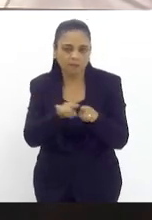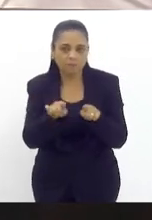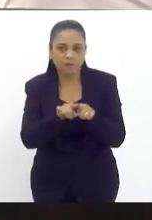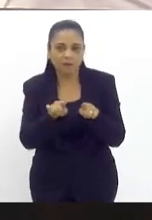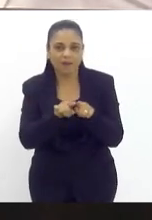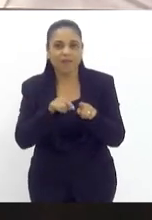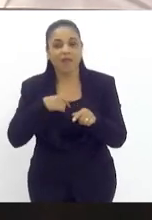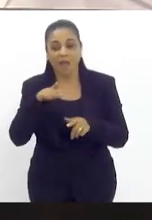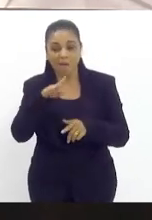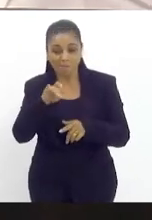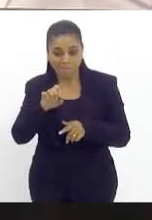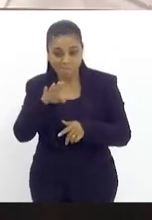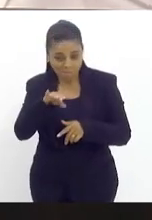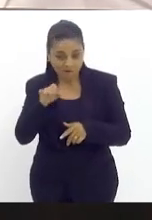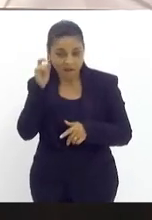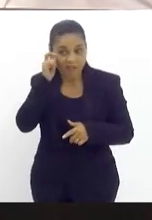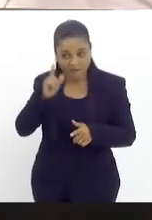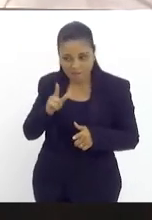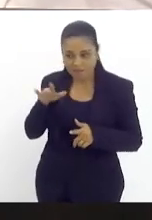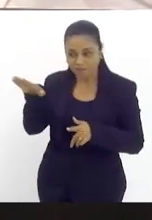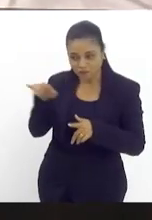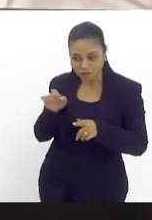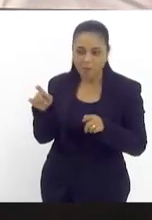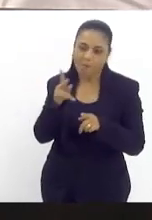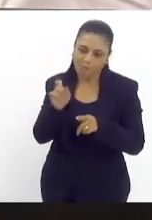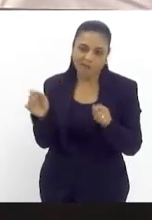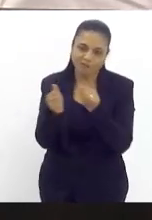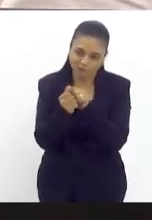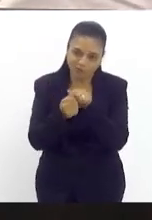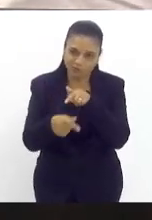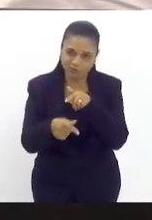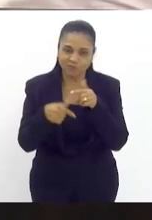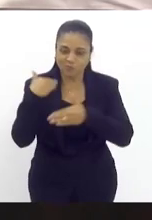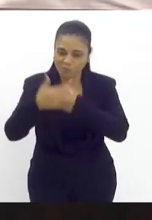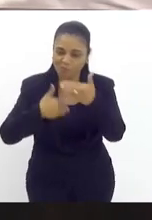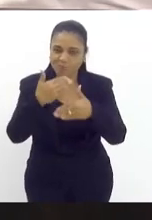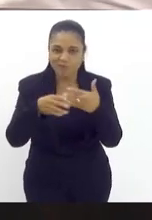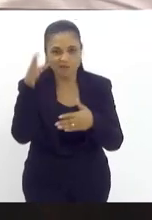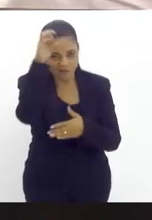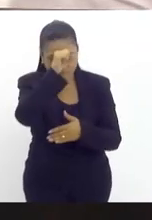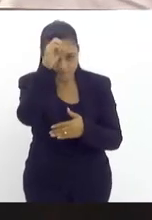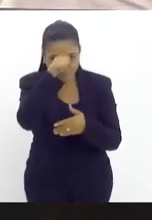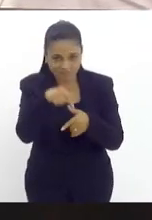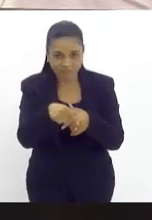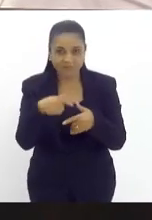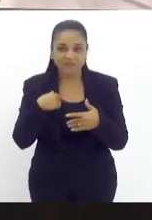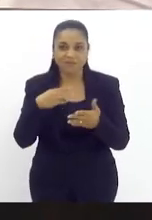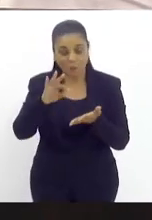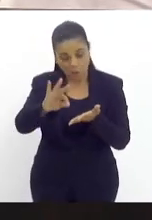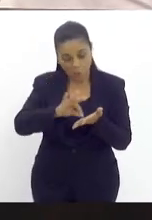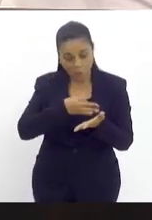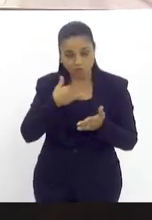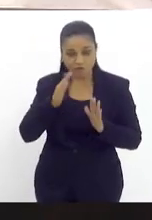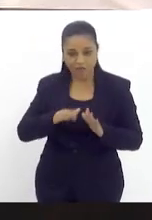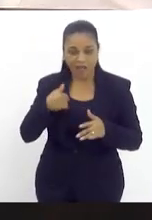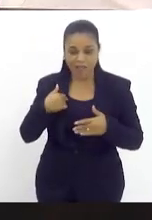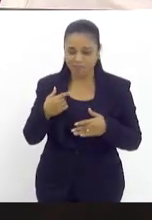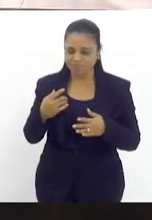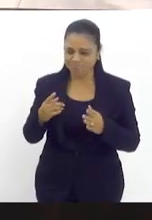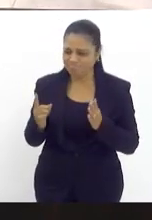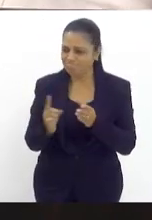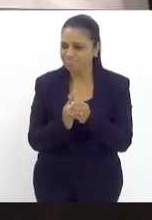que é esperta, ela traz logo o pai... para o processo. Então, o pai não é fundamental. Serei, eu estava me sentindo já um intruso, aí depois, muito sem